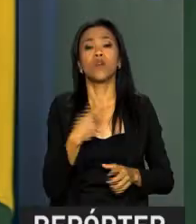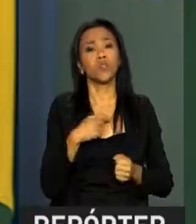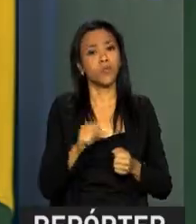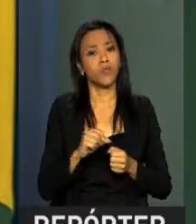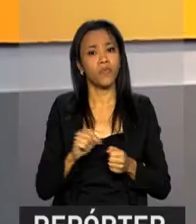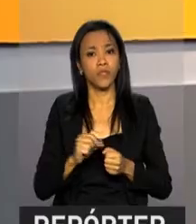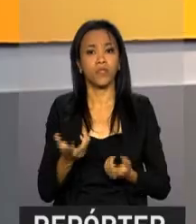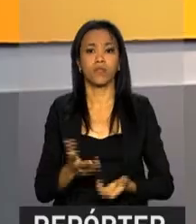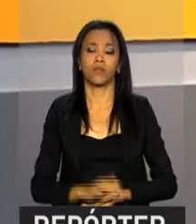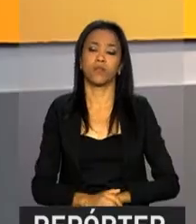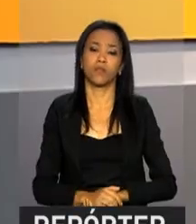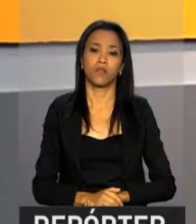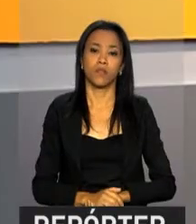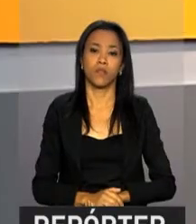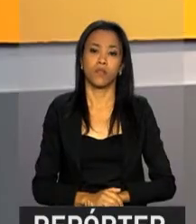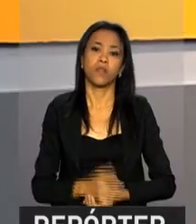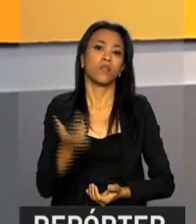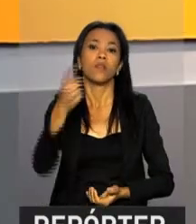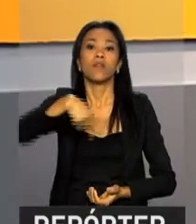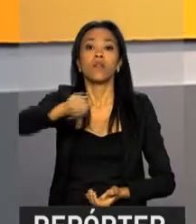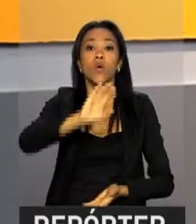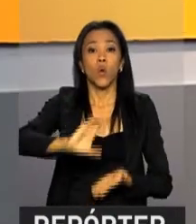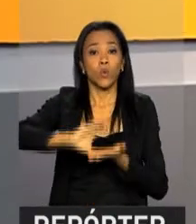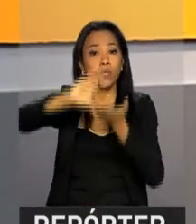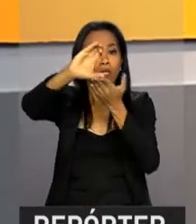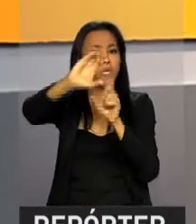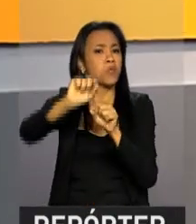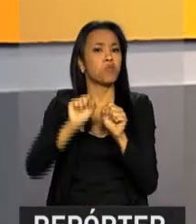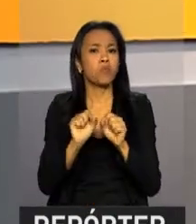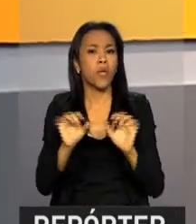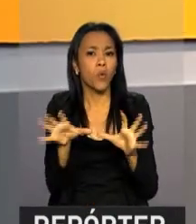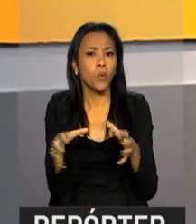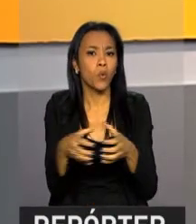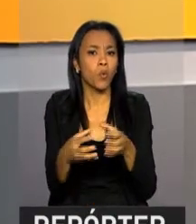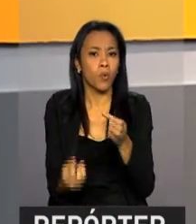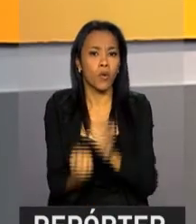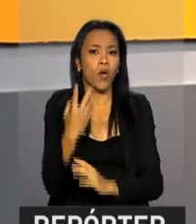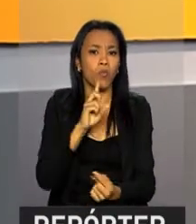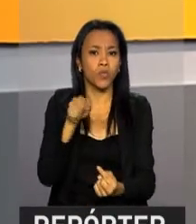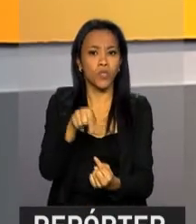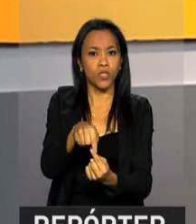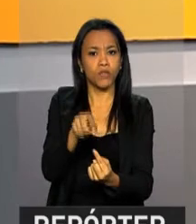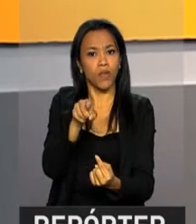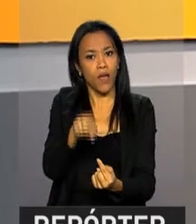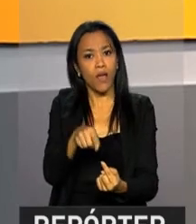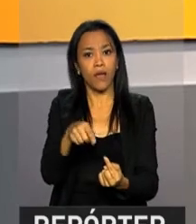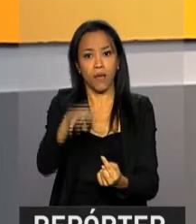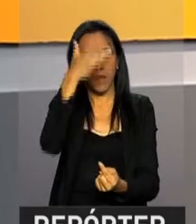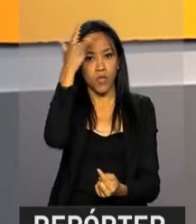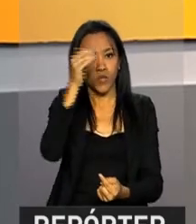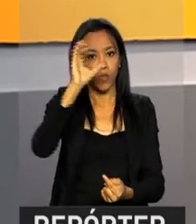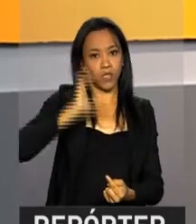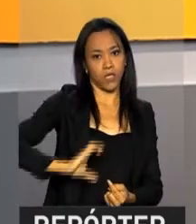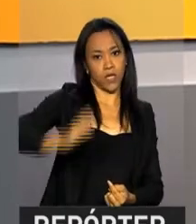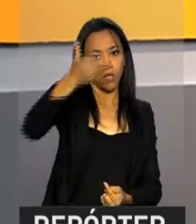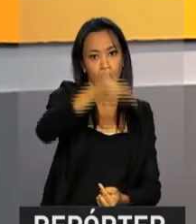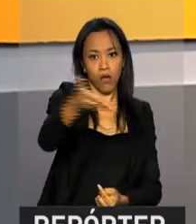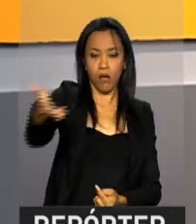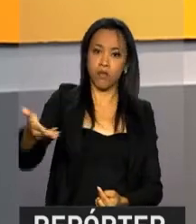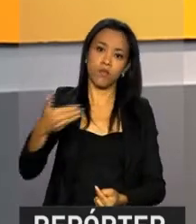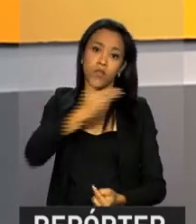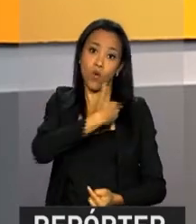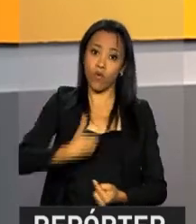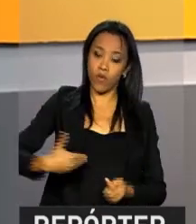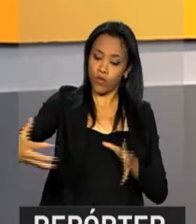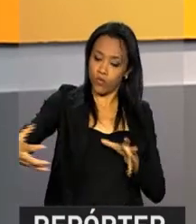do tempo os conselhos são grupos criados com o objetivo de aproximar cidadãos e governos que juntos